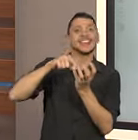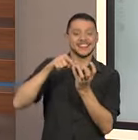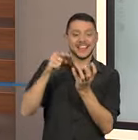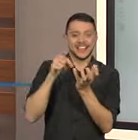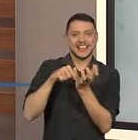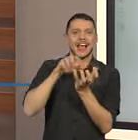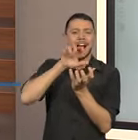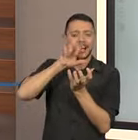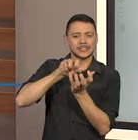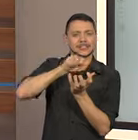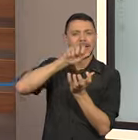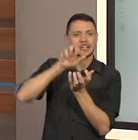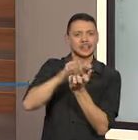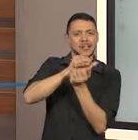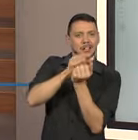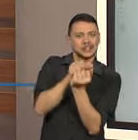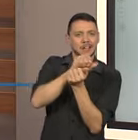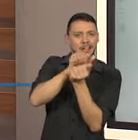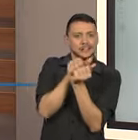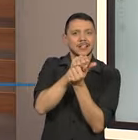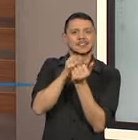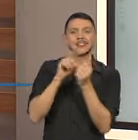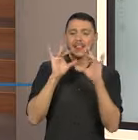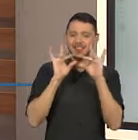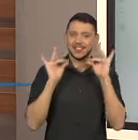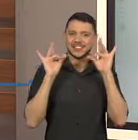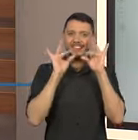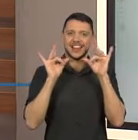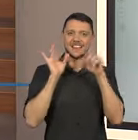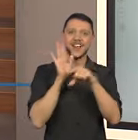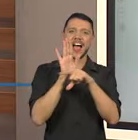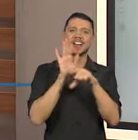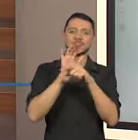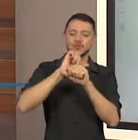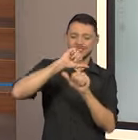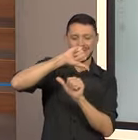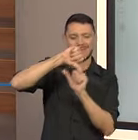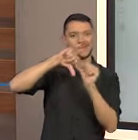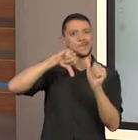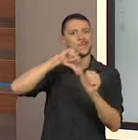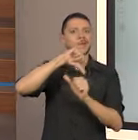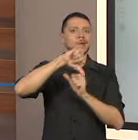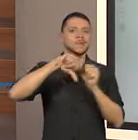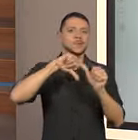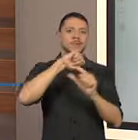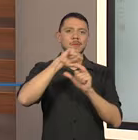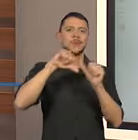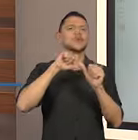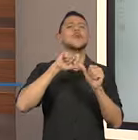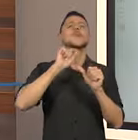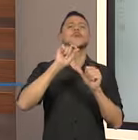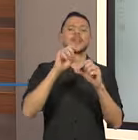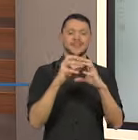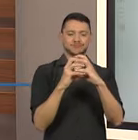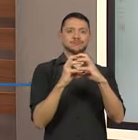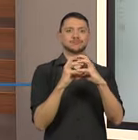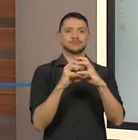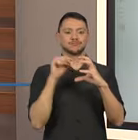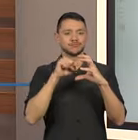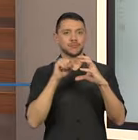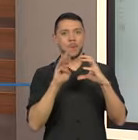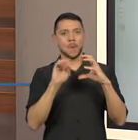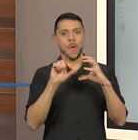bem? Enquanto você vai mastigando, a saliva vai transformando quimicamente o alimento. Tá bem? Aí ele vai se tornar o bolo